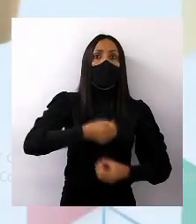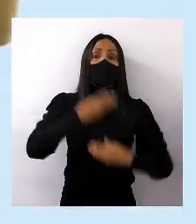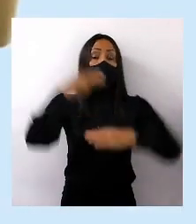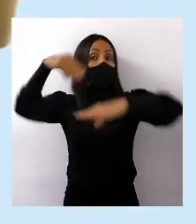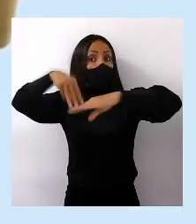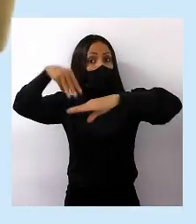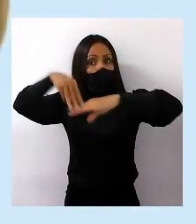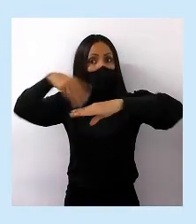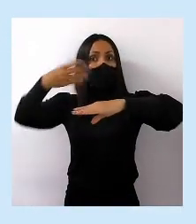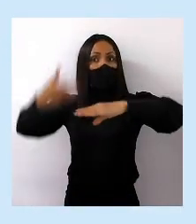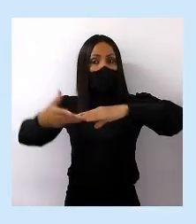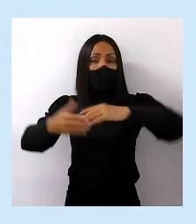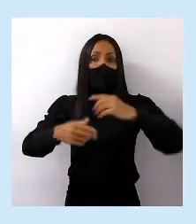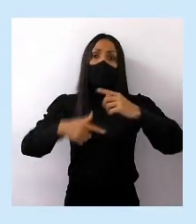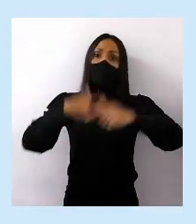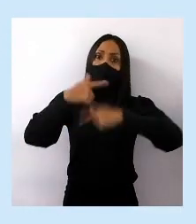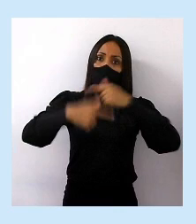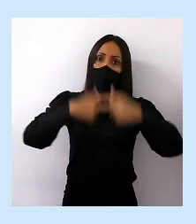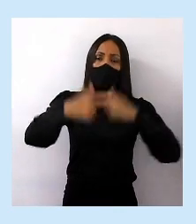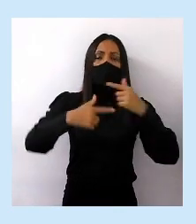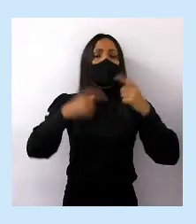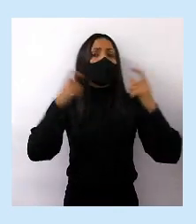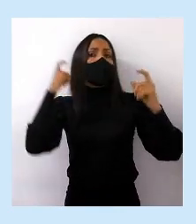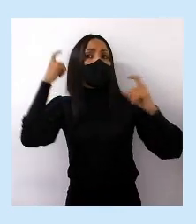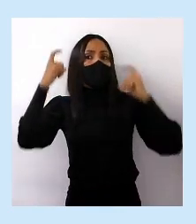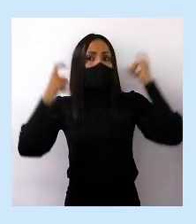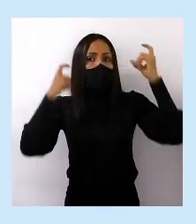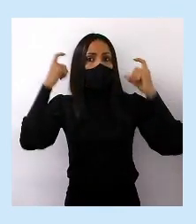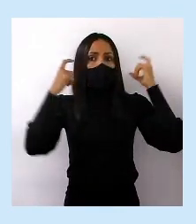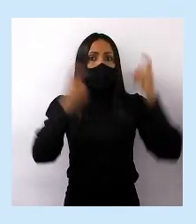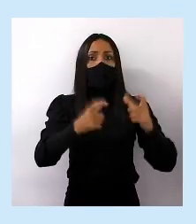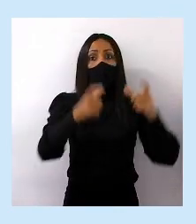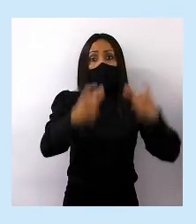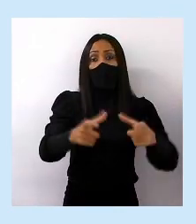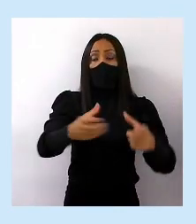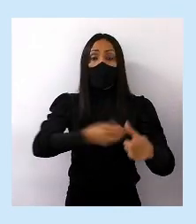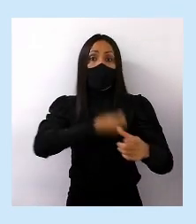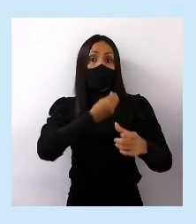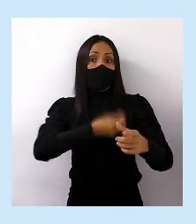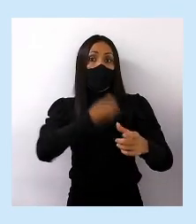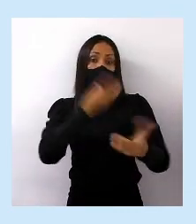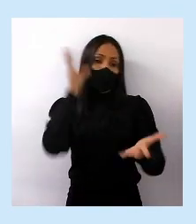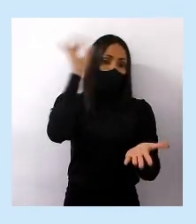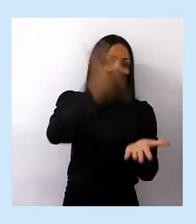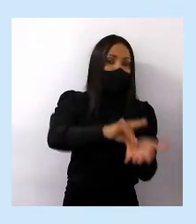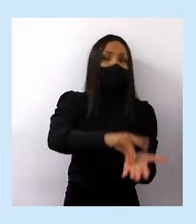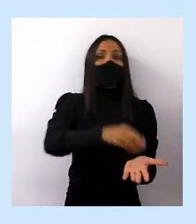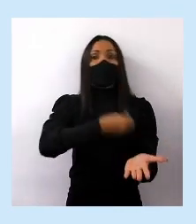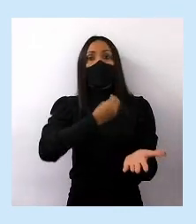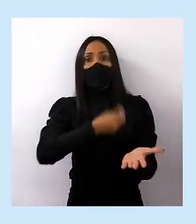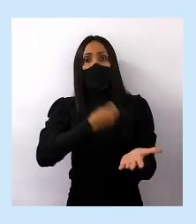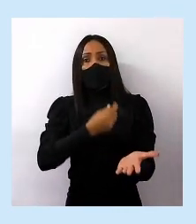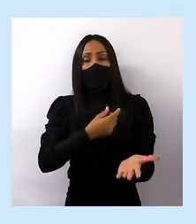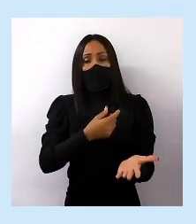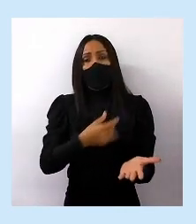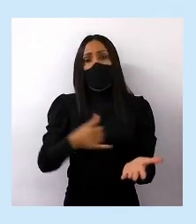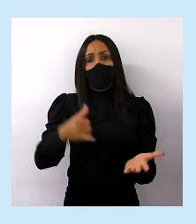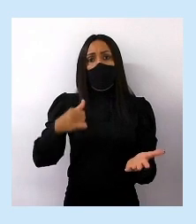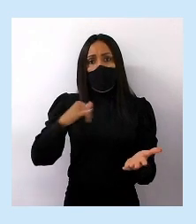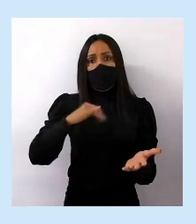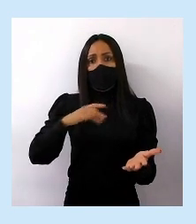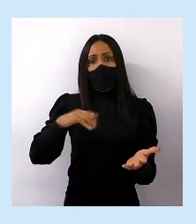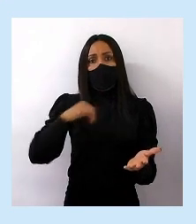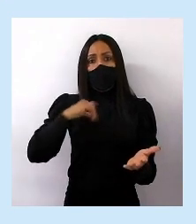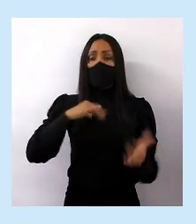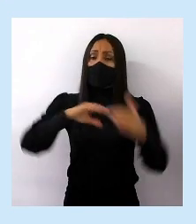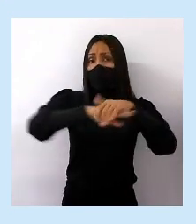modernista, não é? Uma geração que se preocupou com o lugar de onde vivia, com a sua realidade. Ele tem um estilo. João Cabral tem um